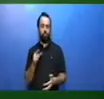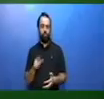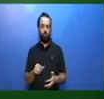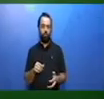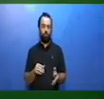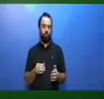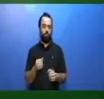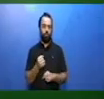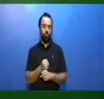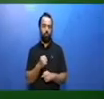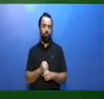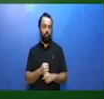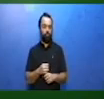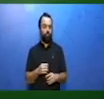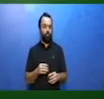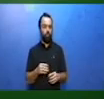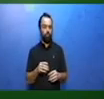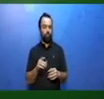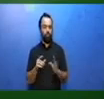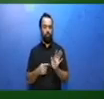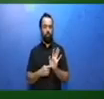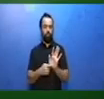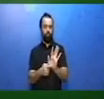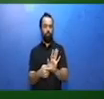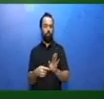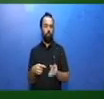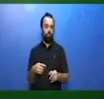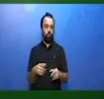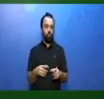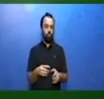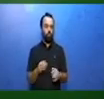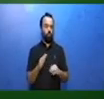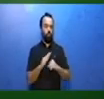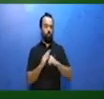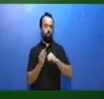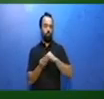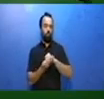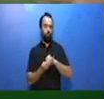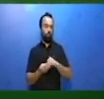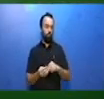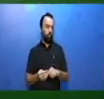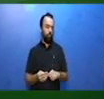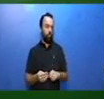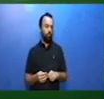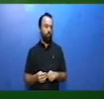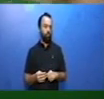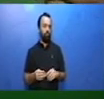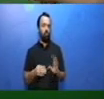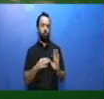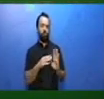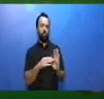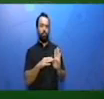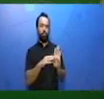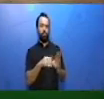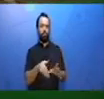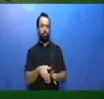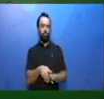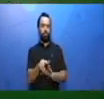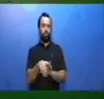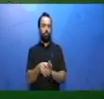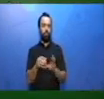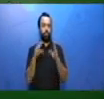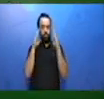montar a representação de um bairro com vários serviços públicos. Para isso, siga estas etapas. O número